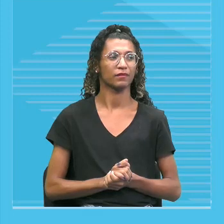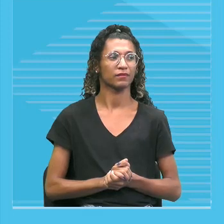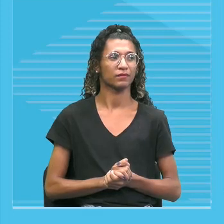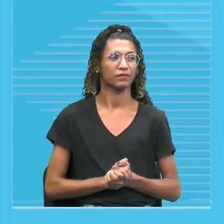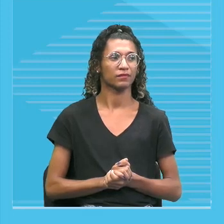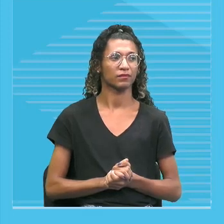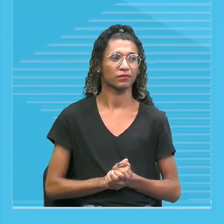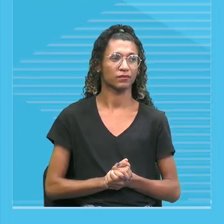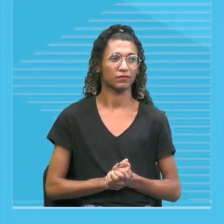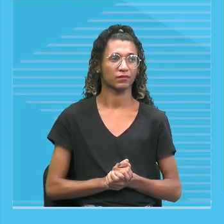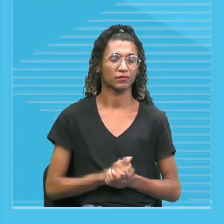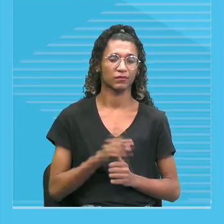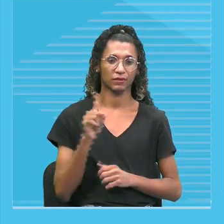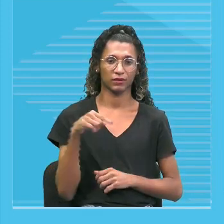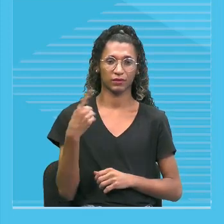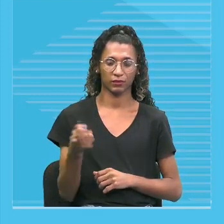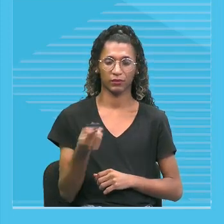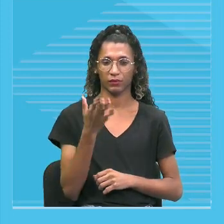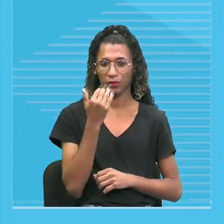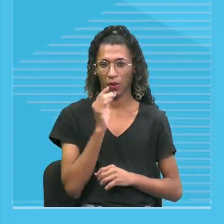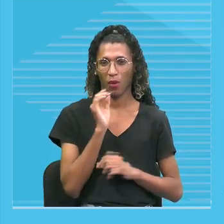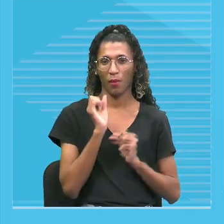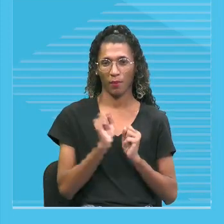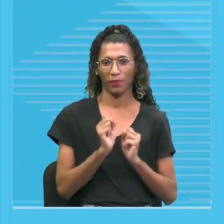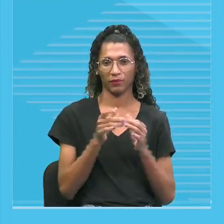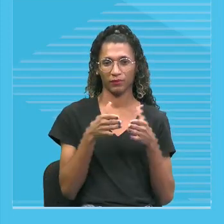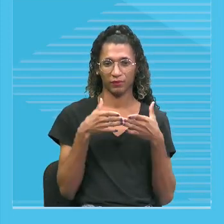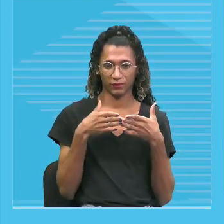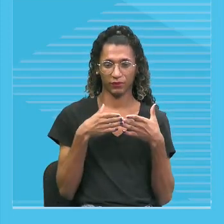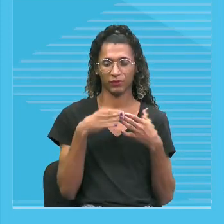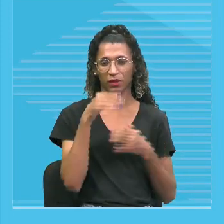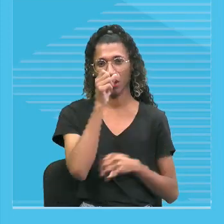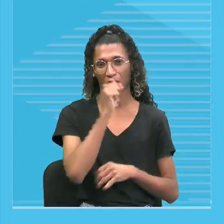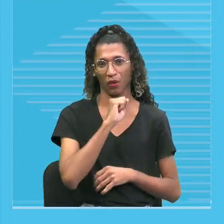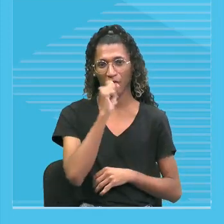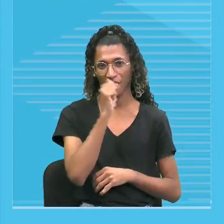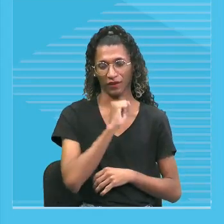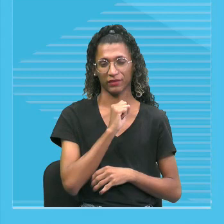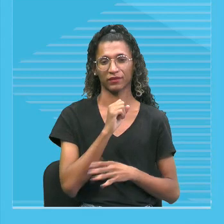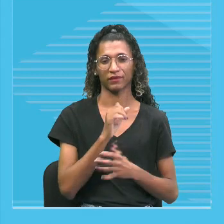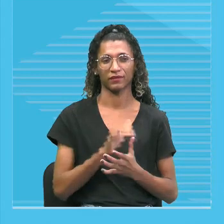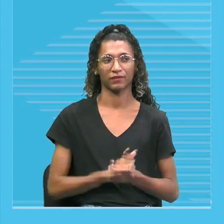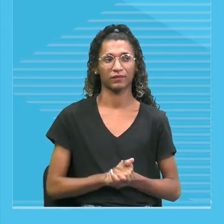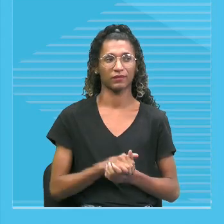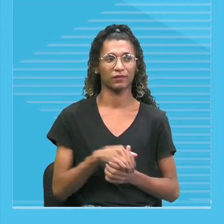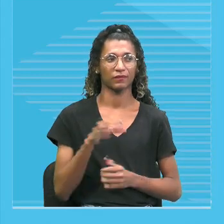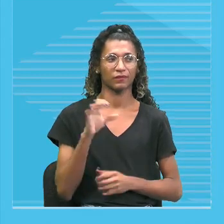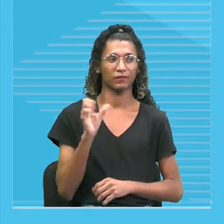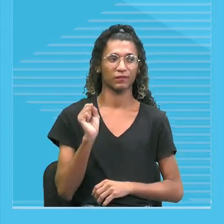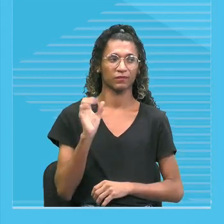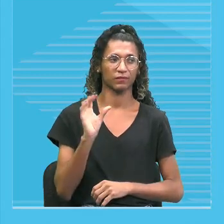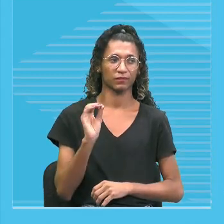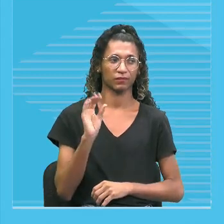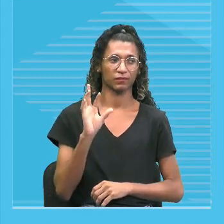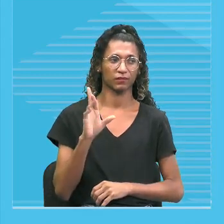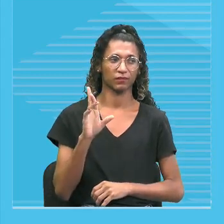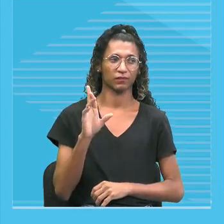do almoço você pode pedir sorvete sobremesa como é que fala sobremesa em espanhol podre